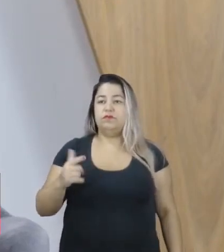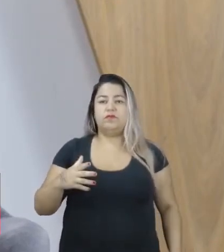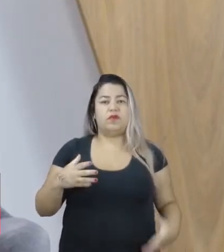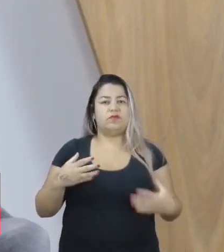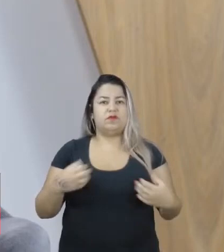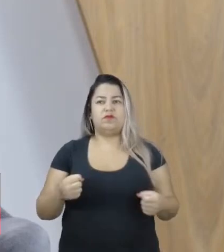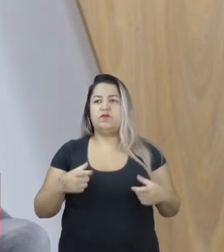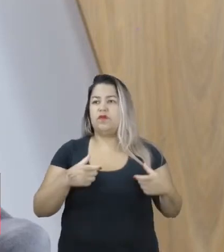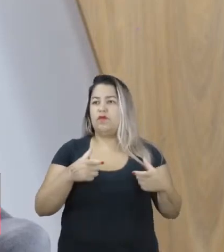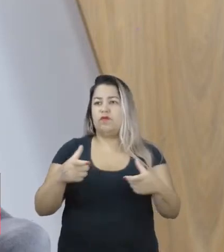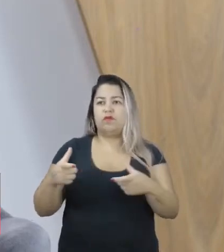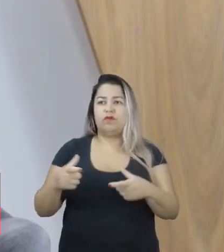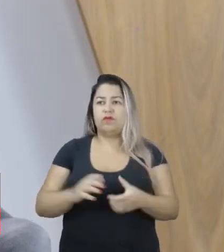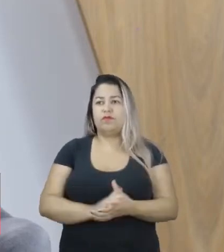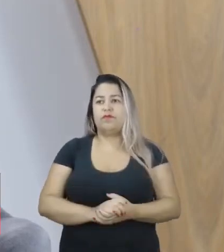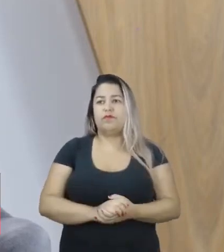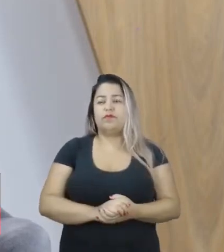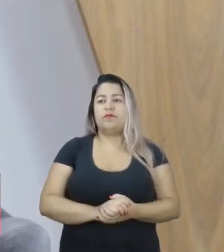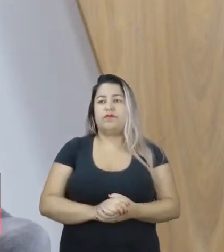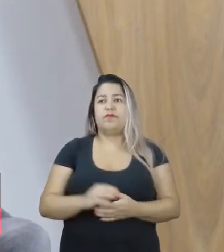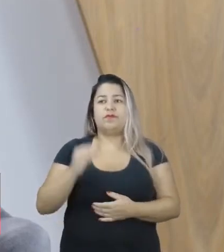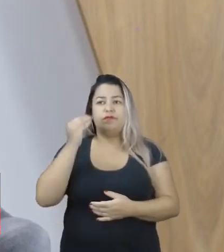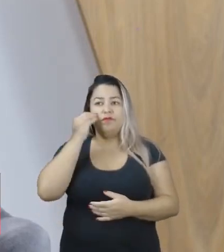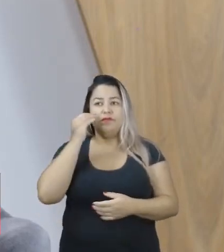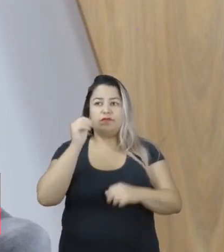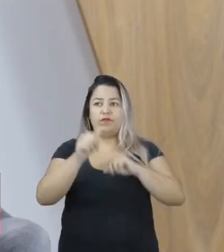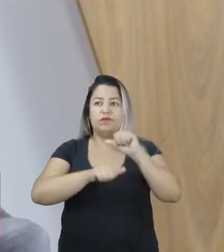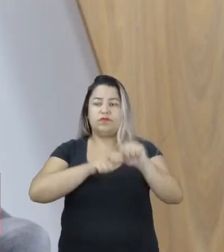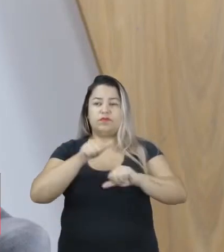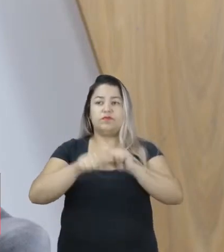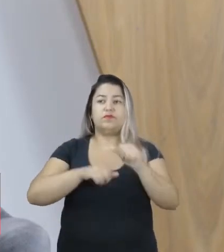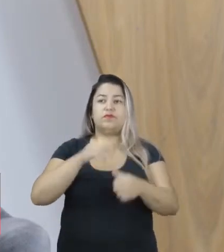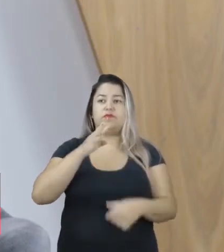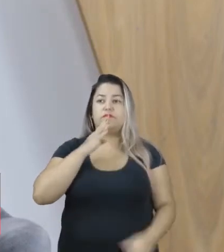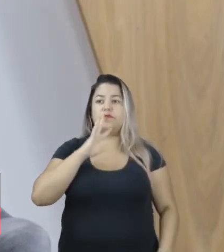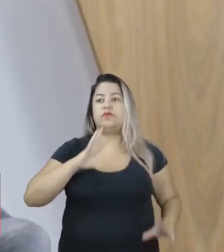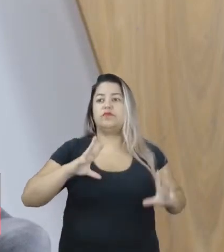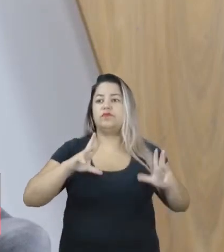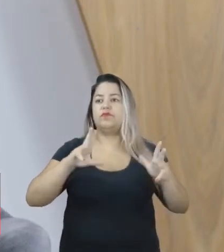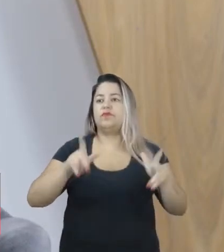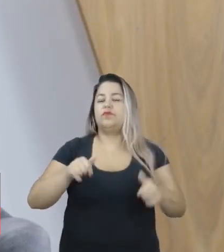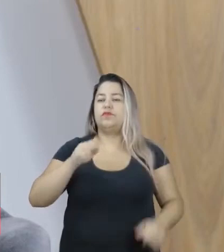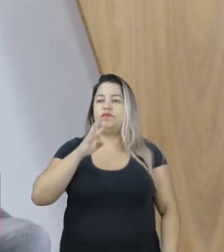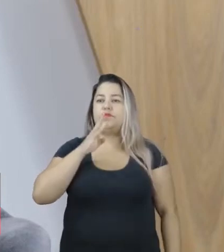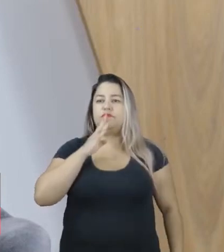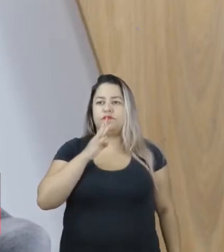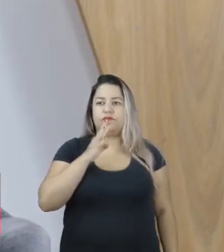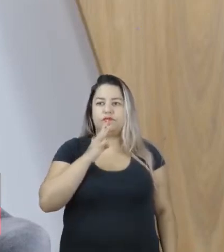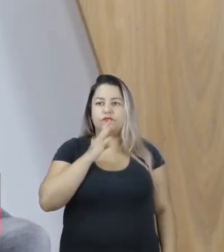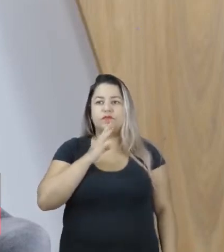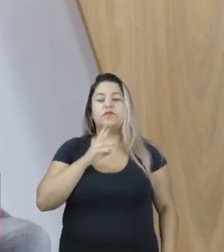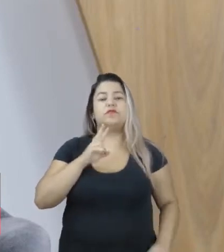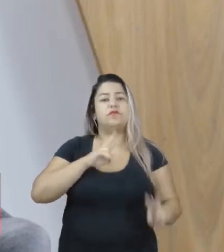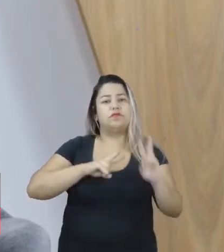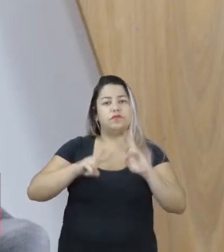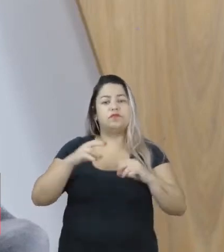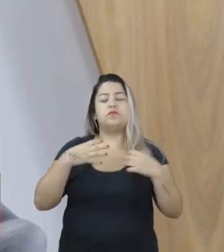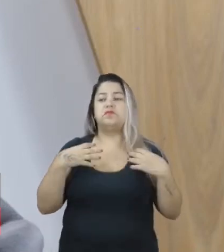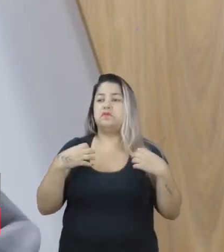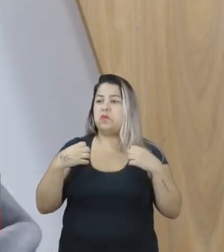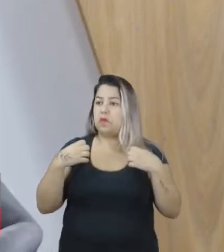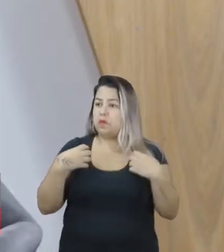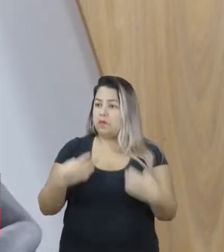algum lugar. Então, a gente também está tentando torná-la mais conhecida para que todo mundo conheça o layout, né, e veja que ela pode ser